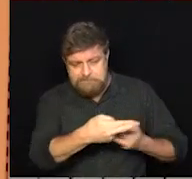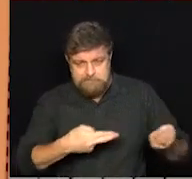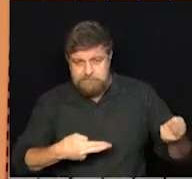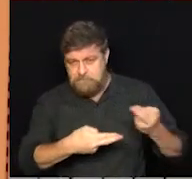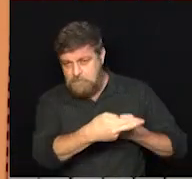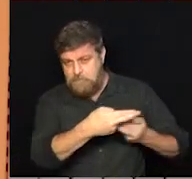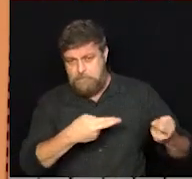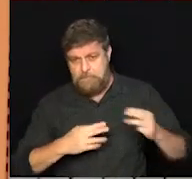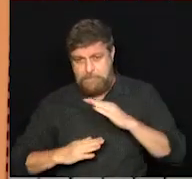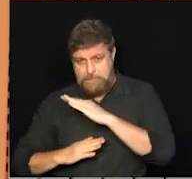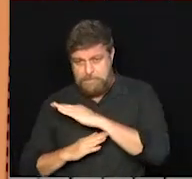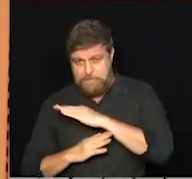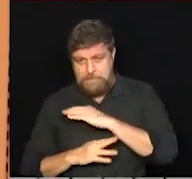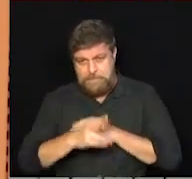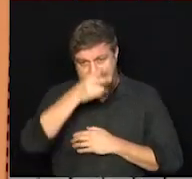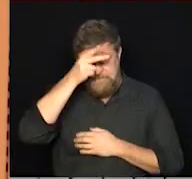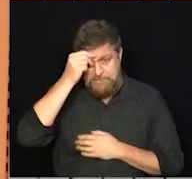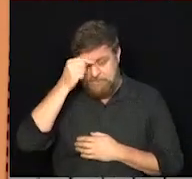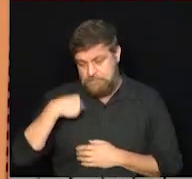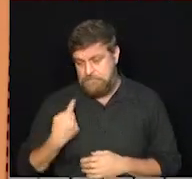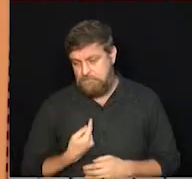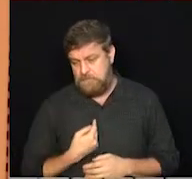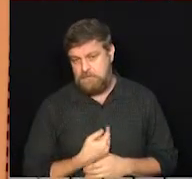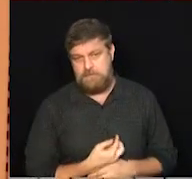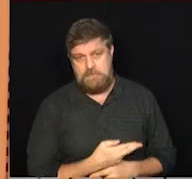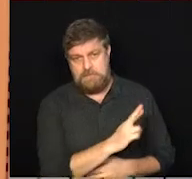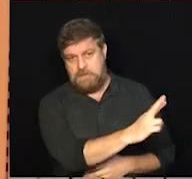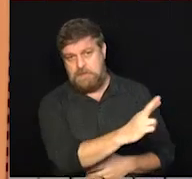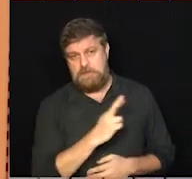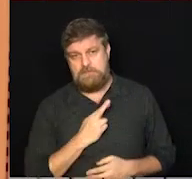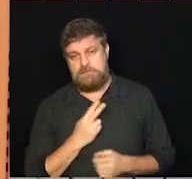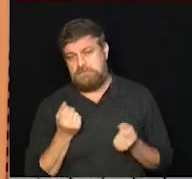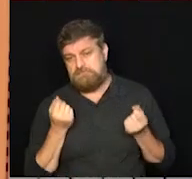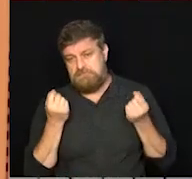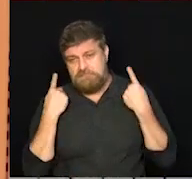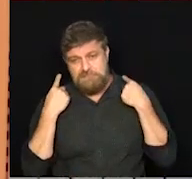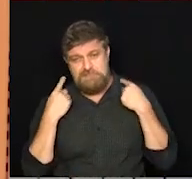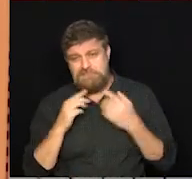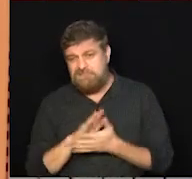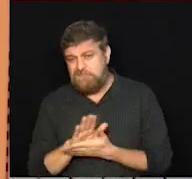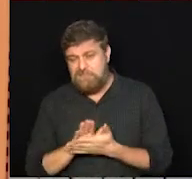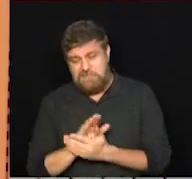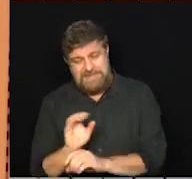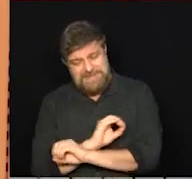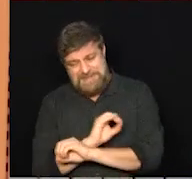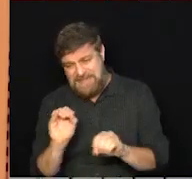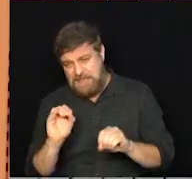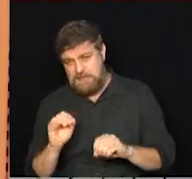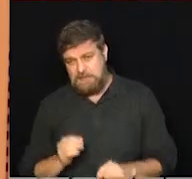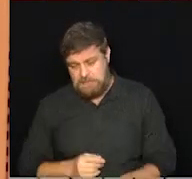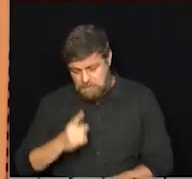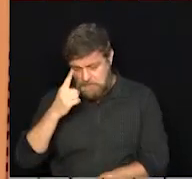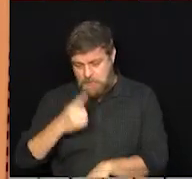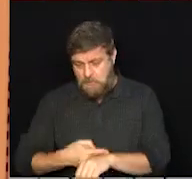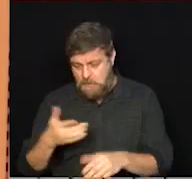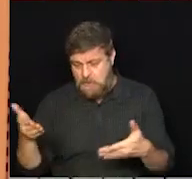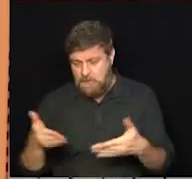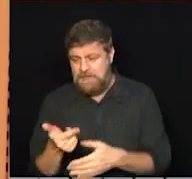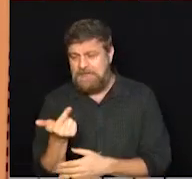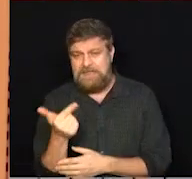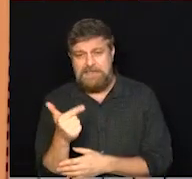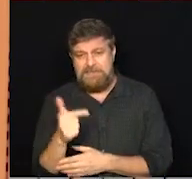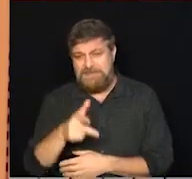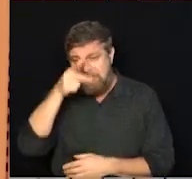com a casa nós não tivemos respostas ainda portanto não há nesse momento uma